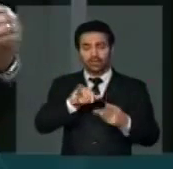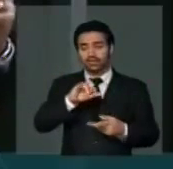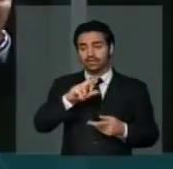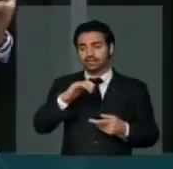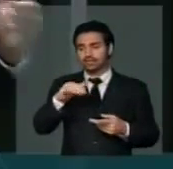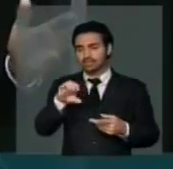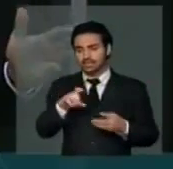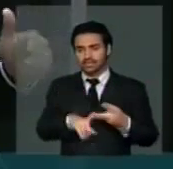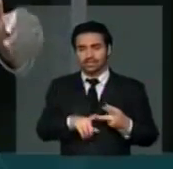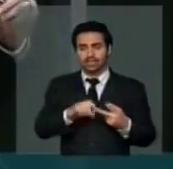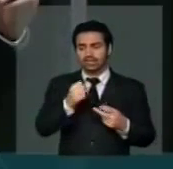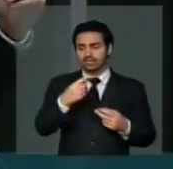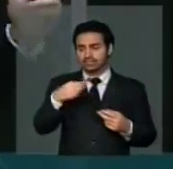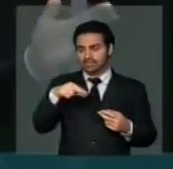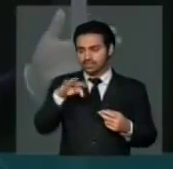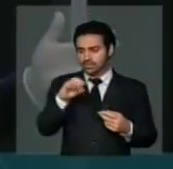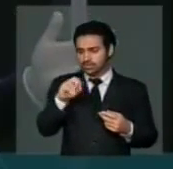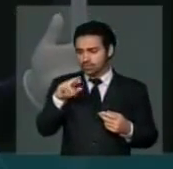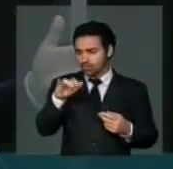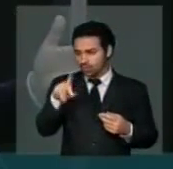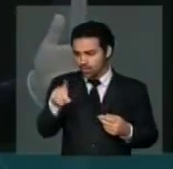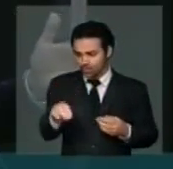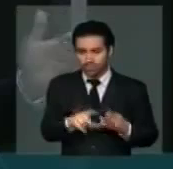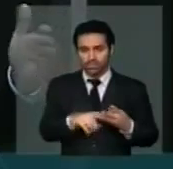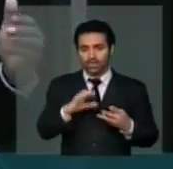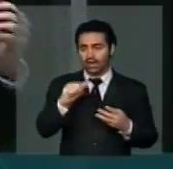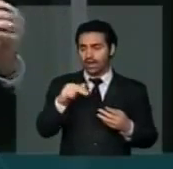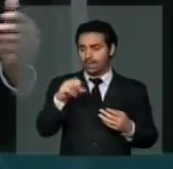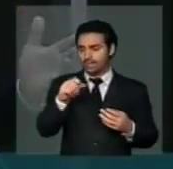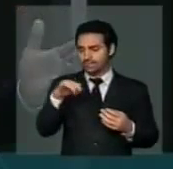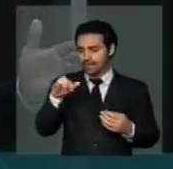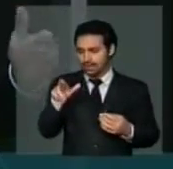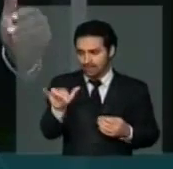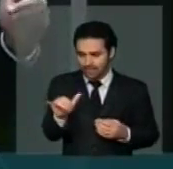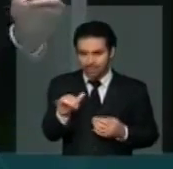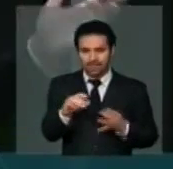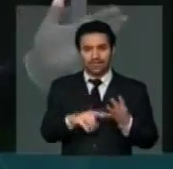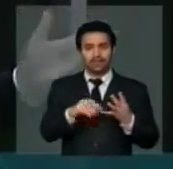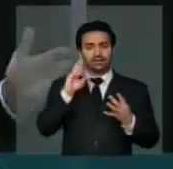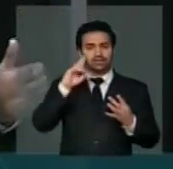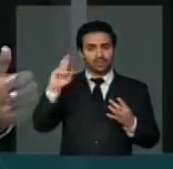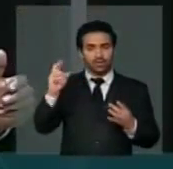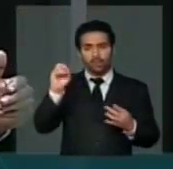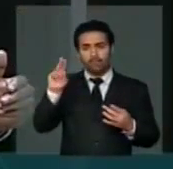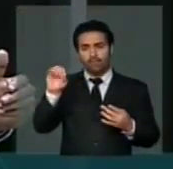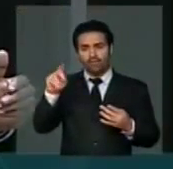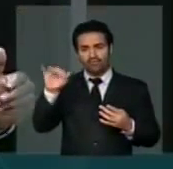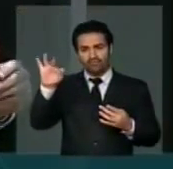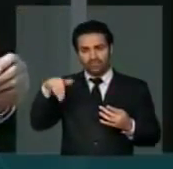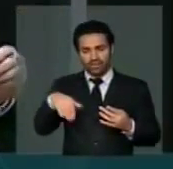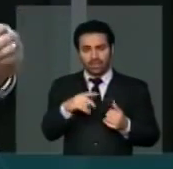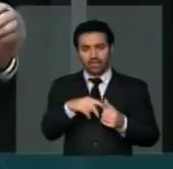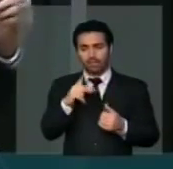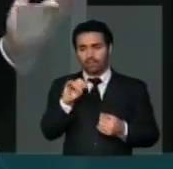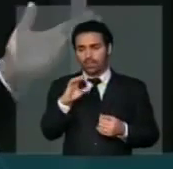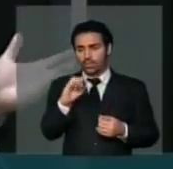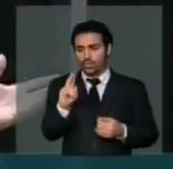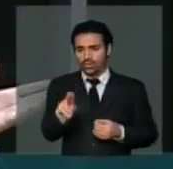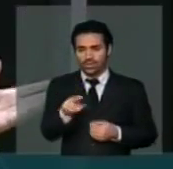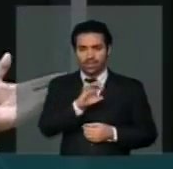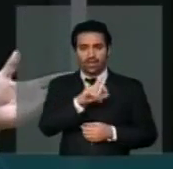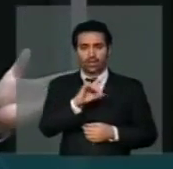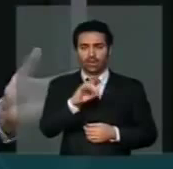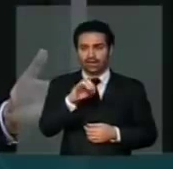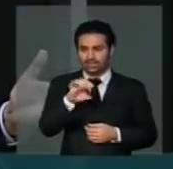em Santo Antônio de Jesus, em Camaçari, em Senhor do Bonfim, Amargosa, Ibicuí, Euclides